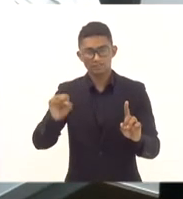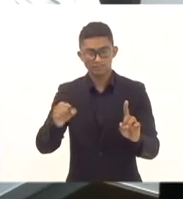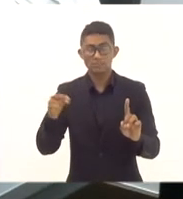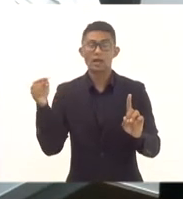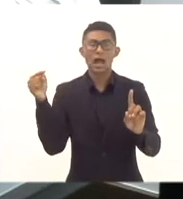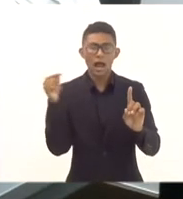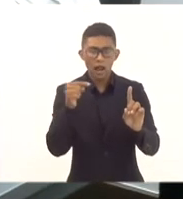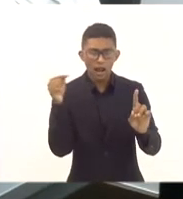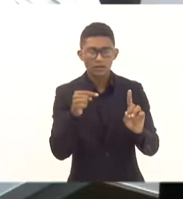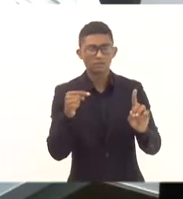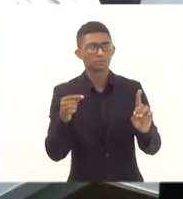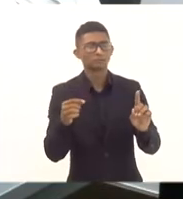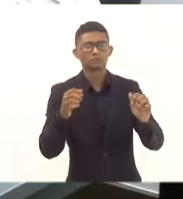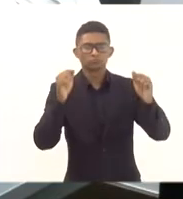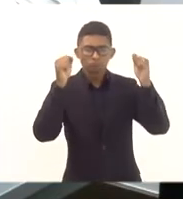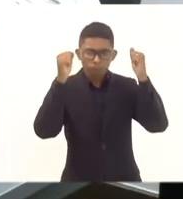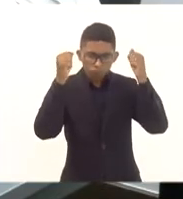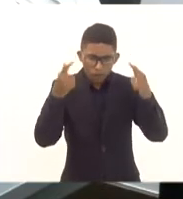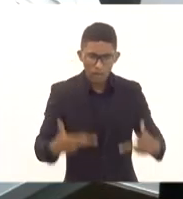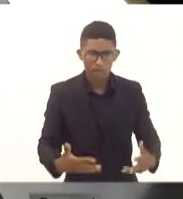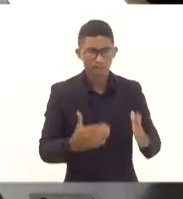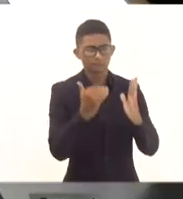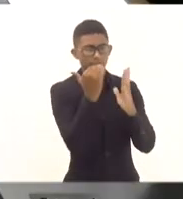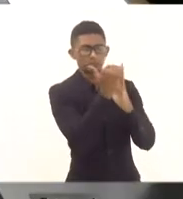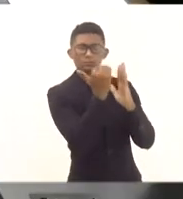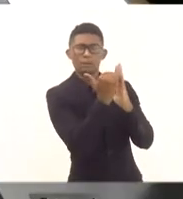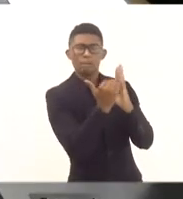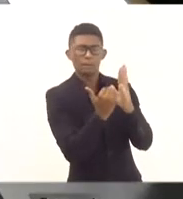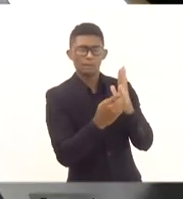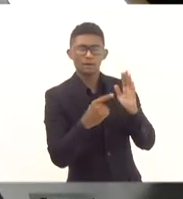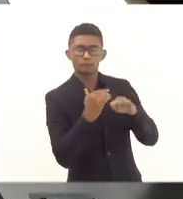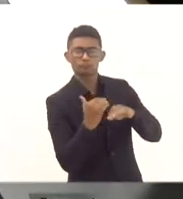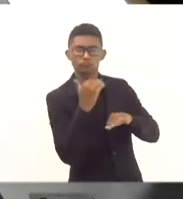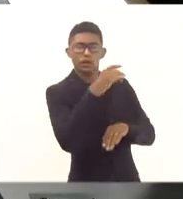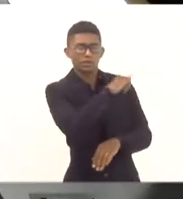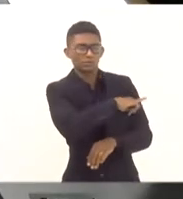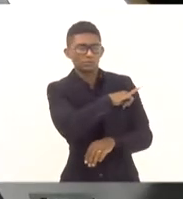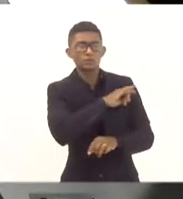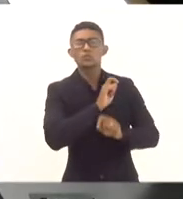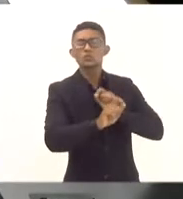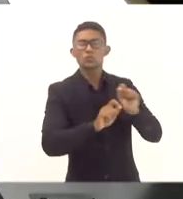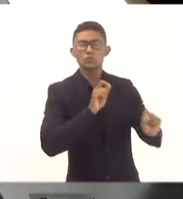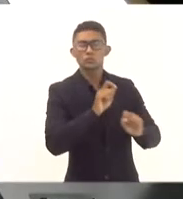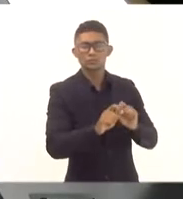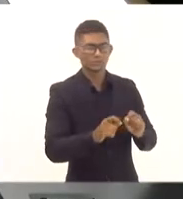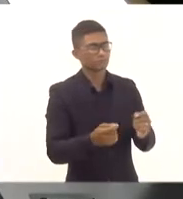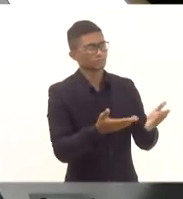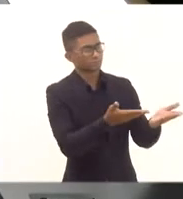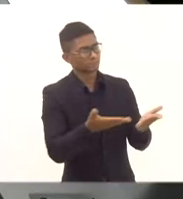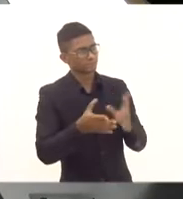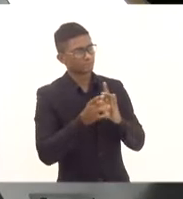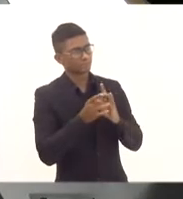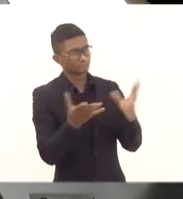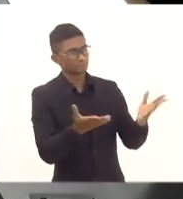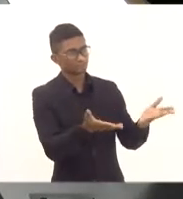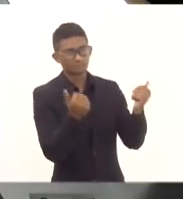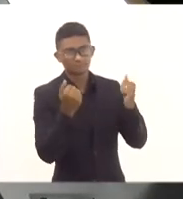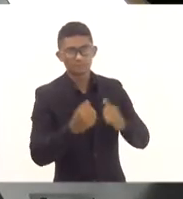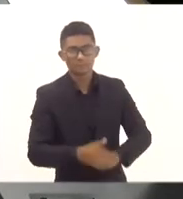explanação relacionada ao programa Oi tá Fique à vontade Doutora Carolina